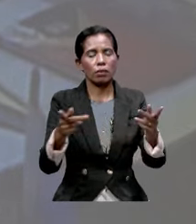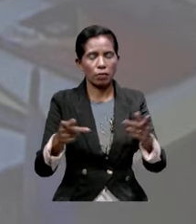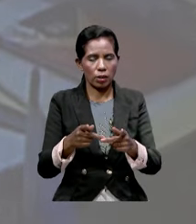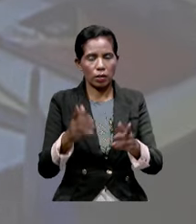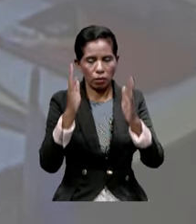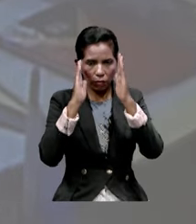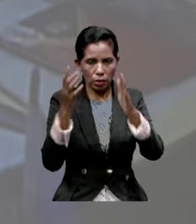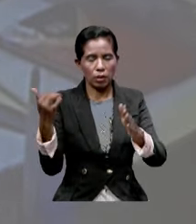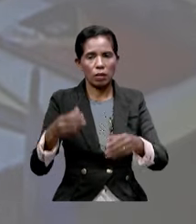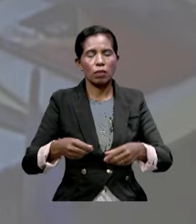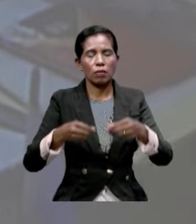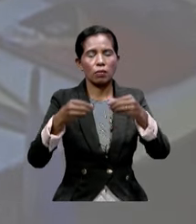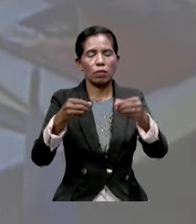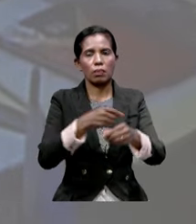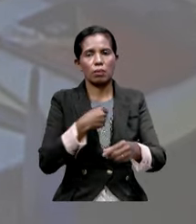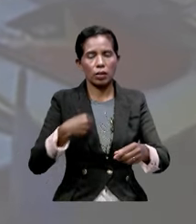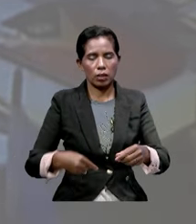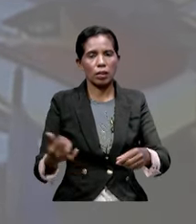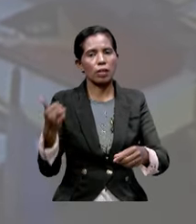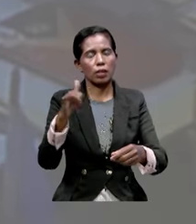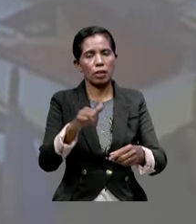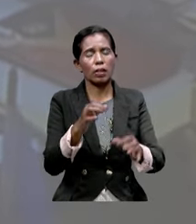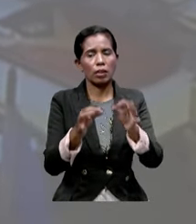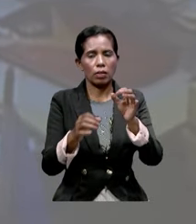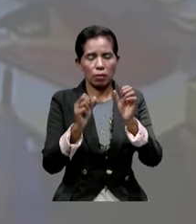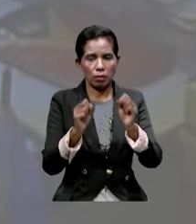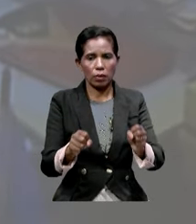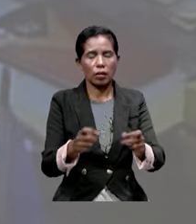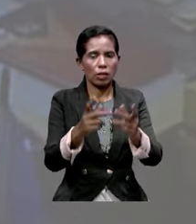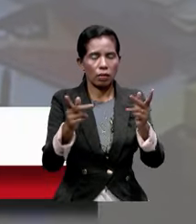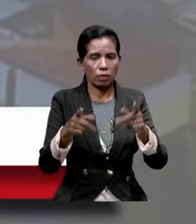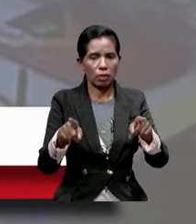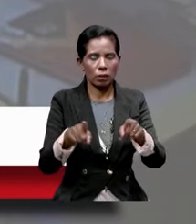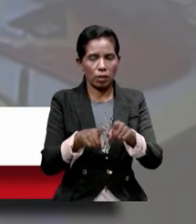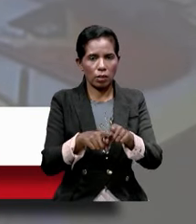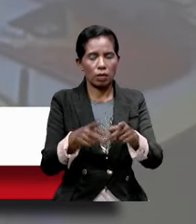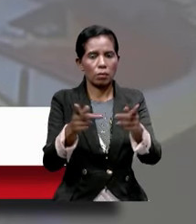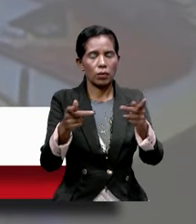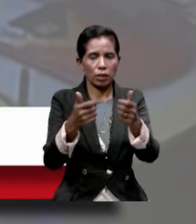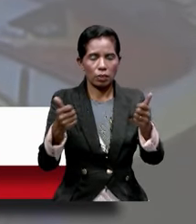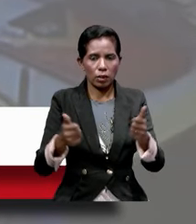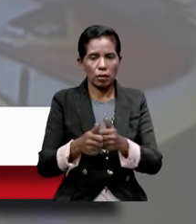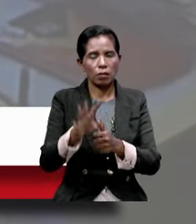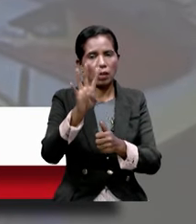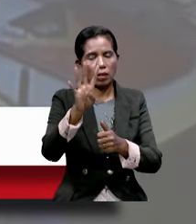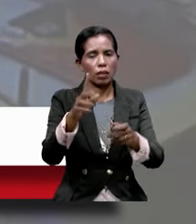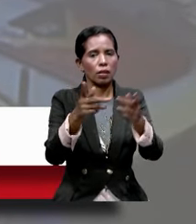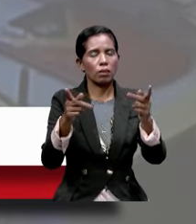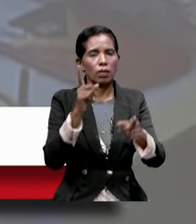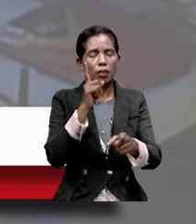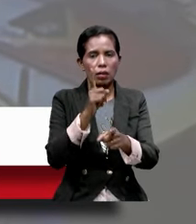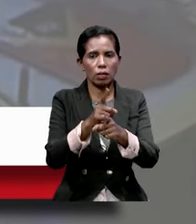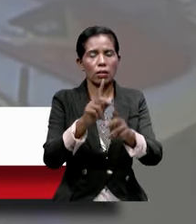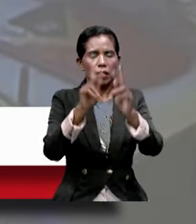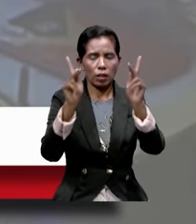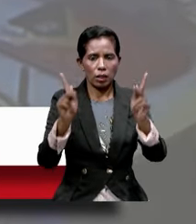estratégico cira, ita foa aluga ba China cira. Se bele cari, ia área hanesan posto administrativo hatne, ia fatem loja cira ninin